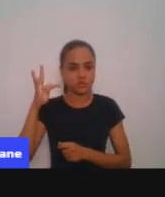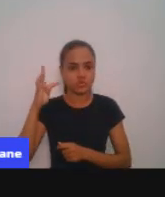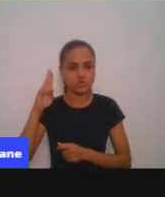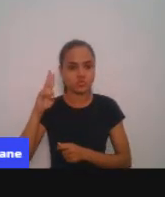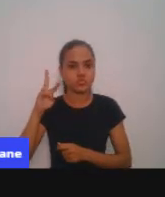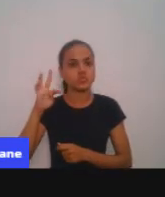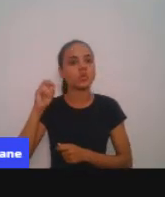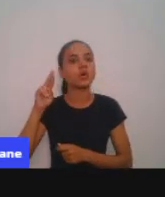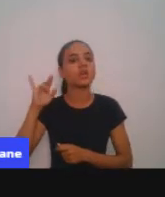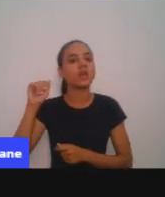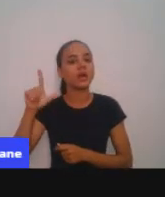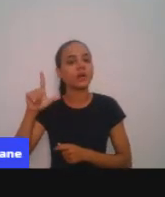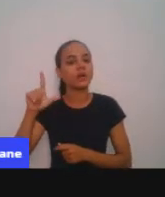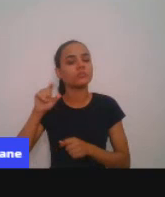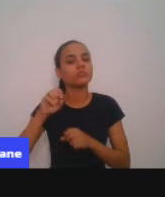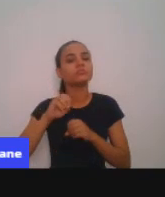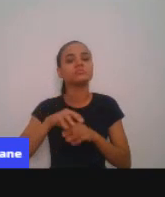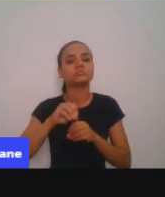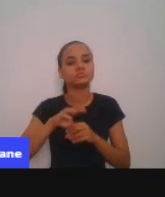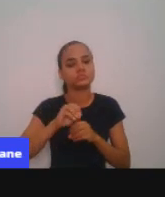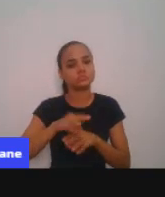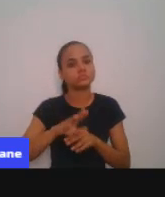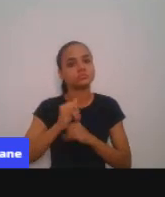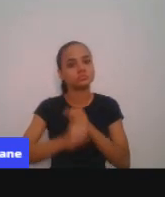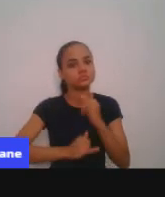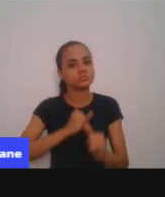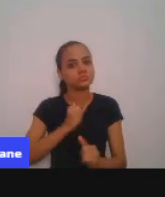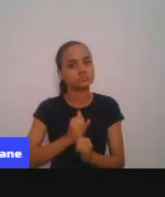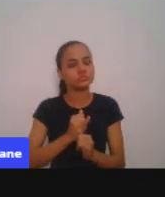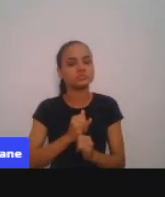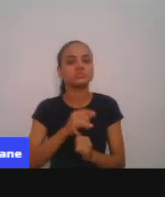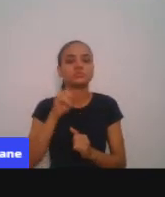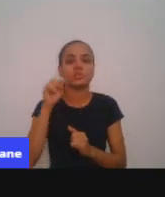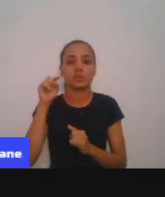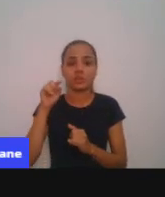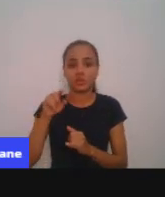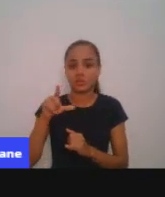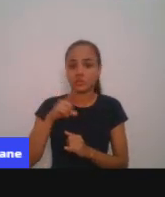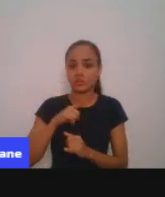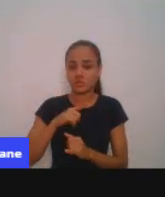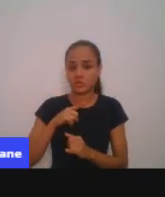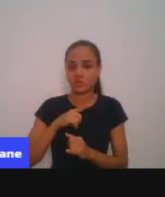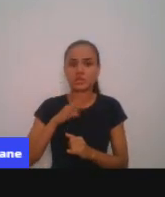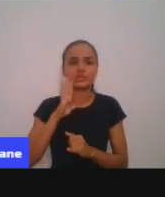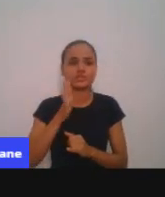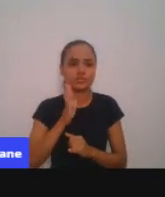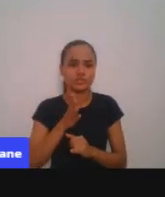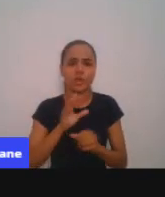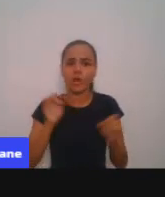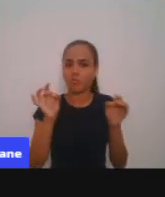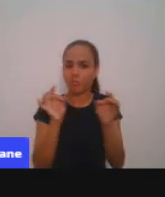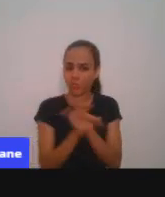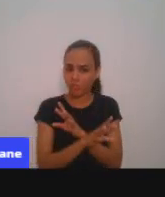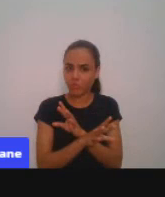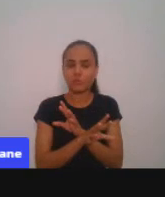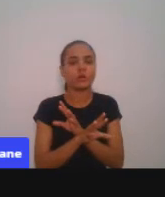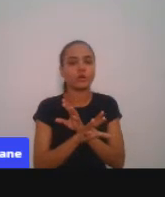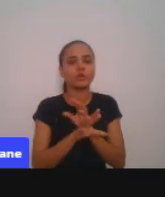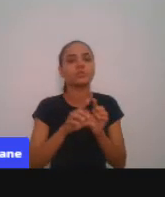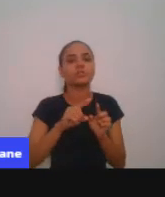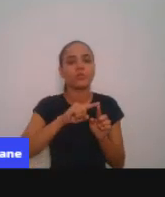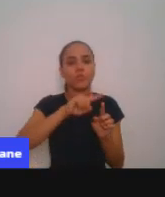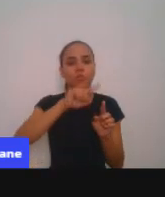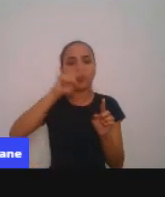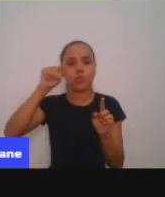já disponibilizam as roletas editáveis. Então, a roleta está com toda a animação prontinha e ele vai mostrando passo